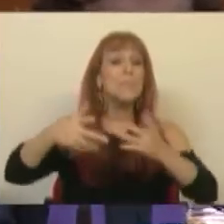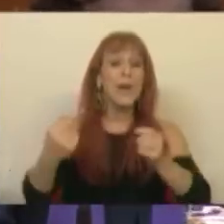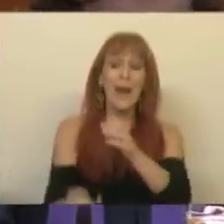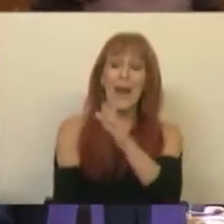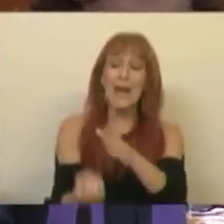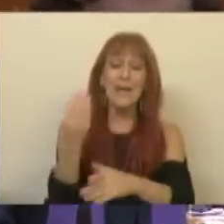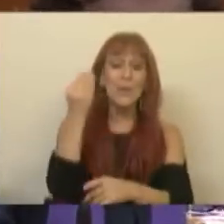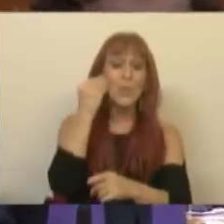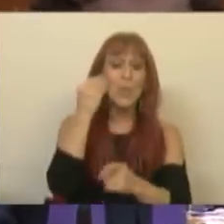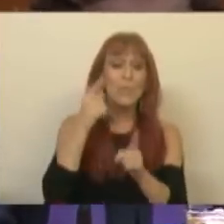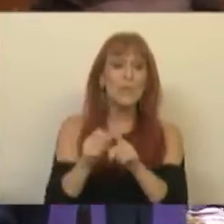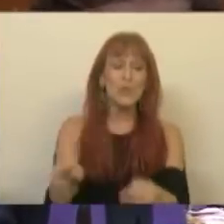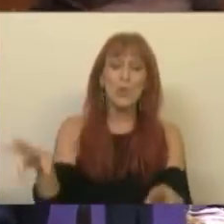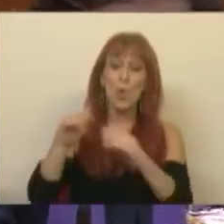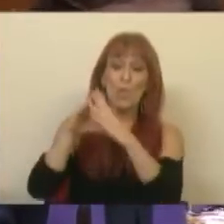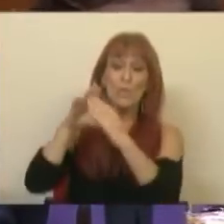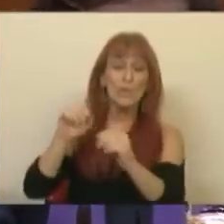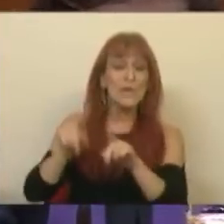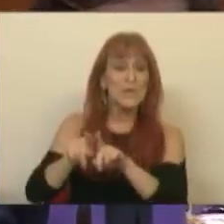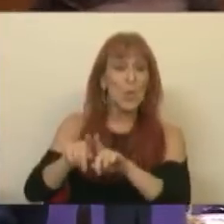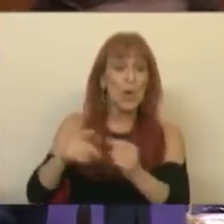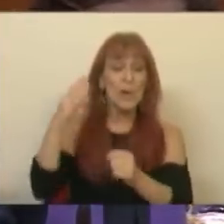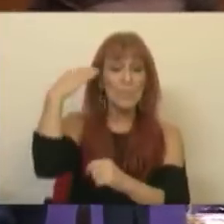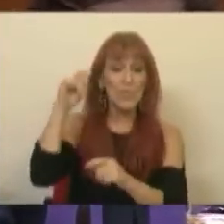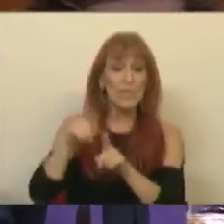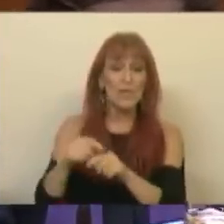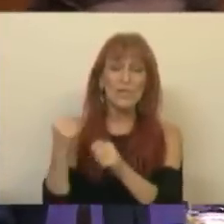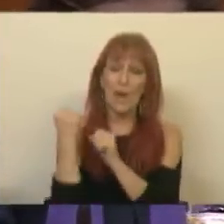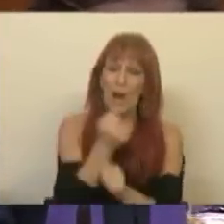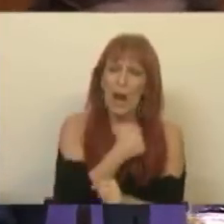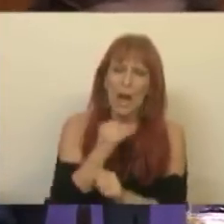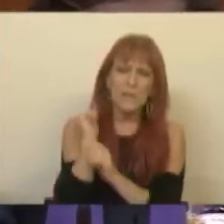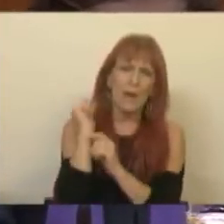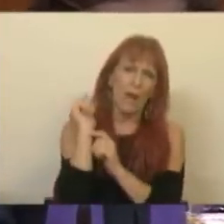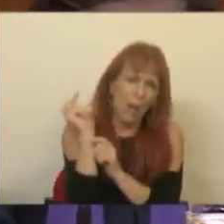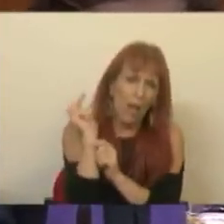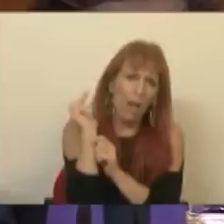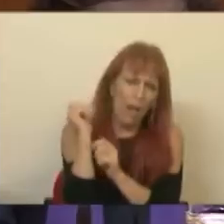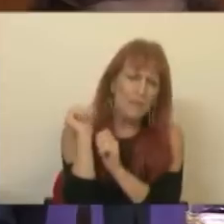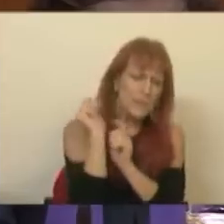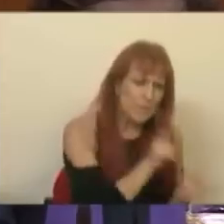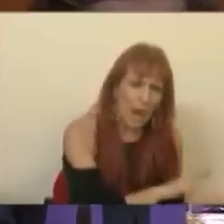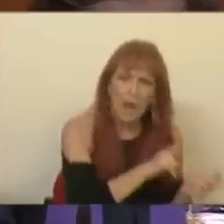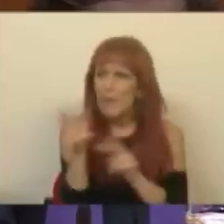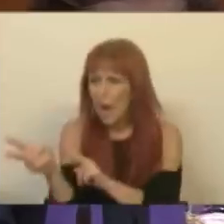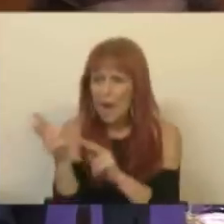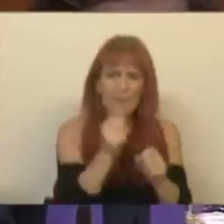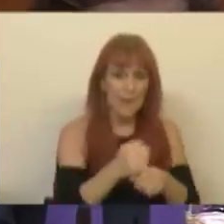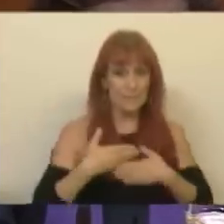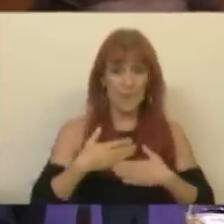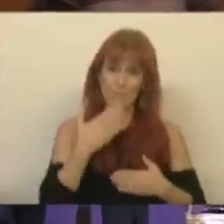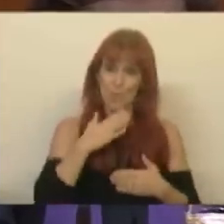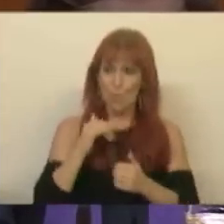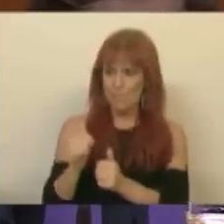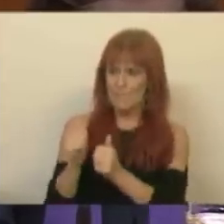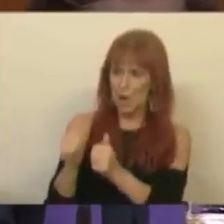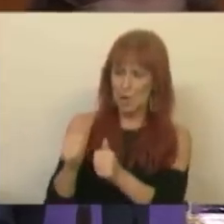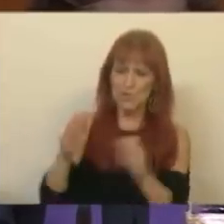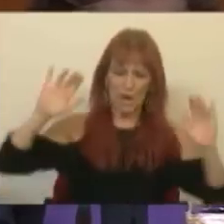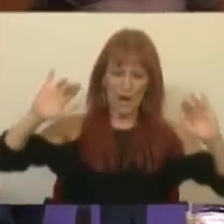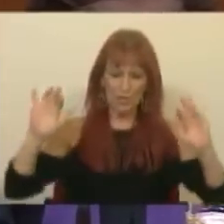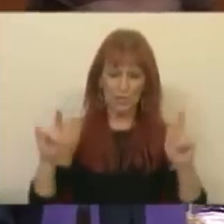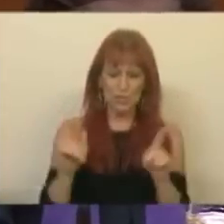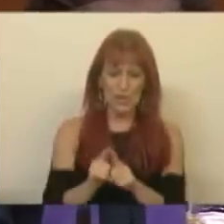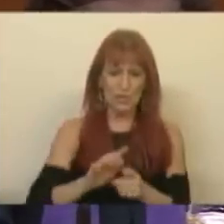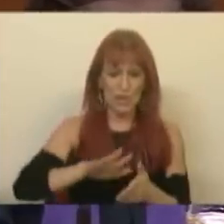criarmos termos um novo modelo que acaba por professores com a casa às costas durante o desafio torrando a carreira mais Atrativa reduzir